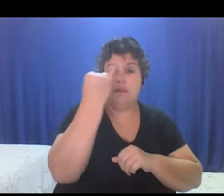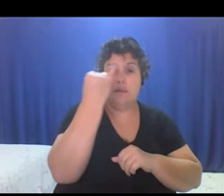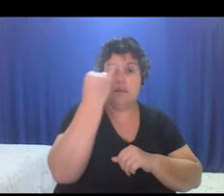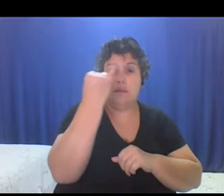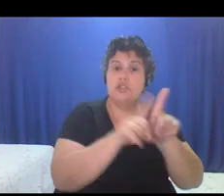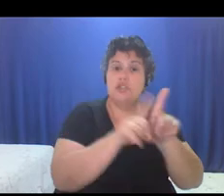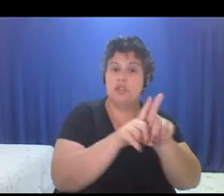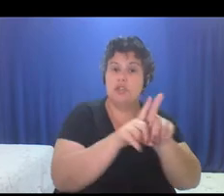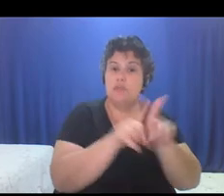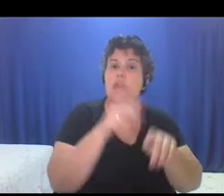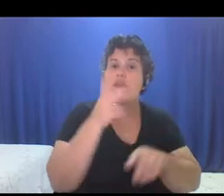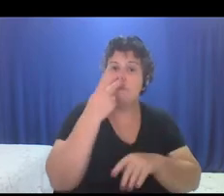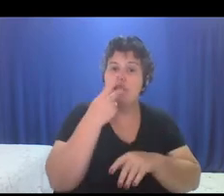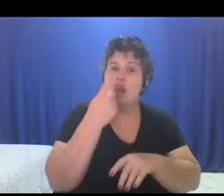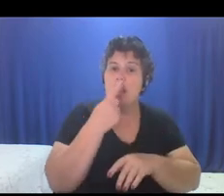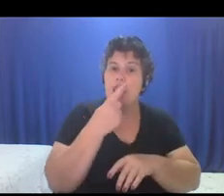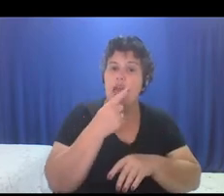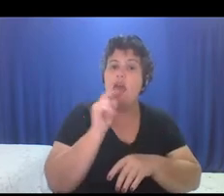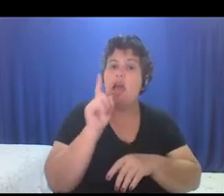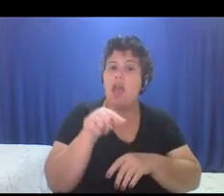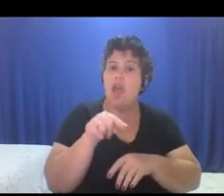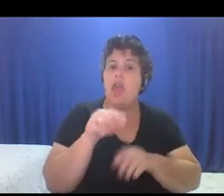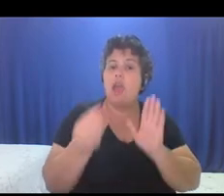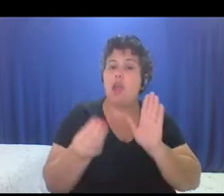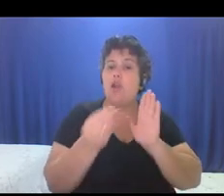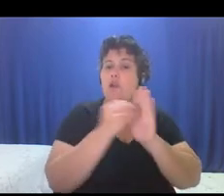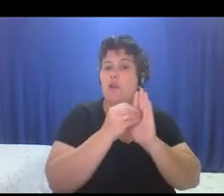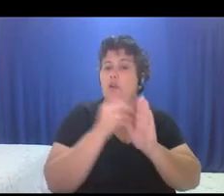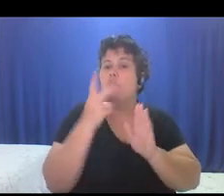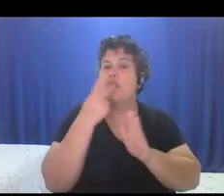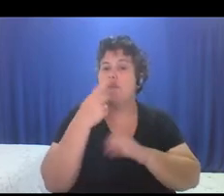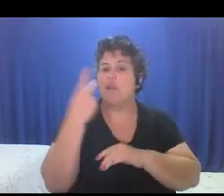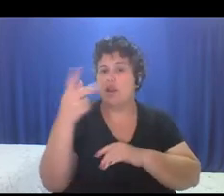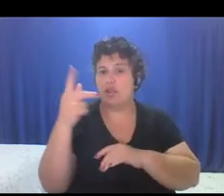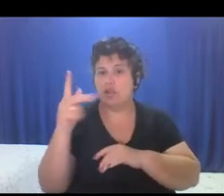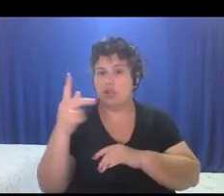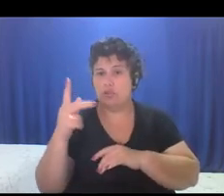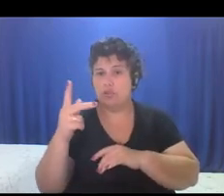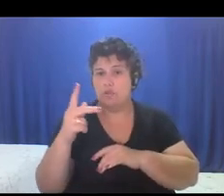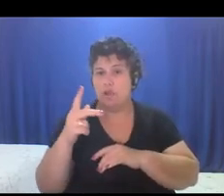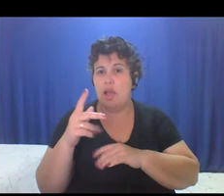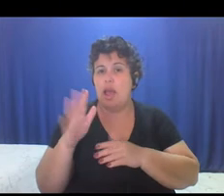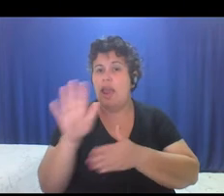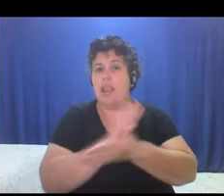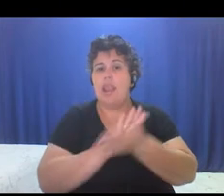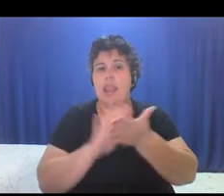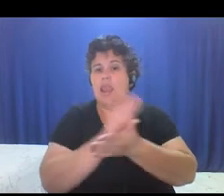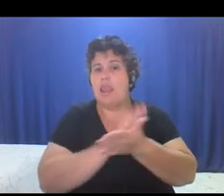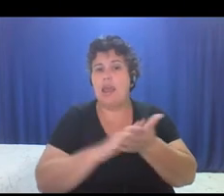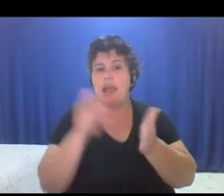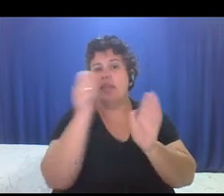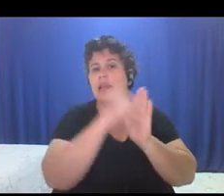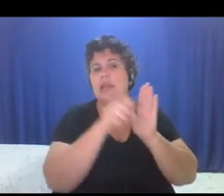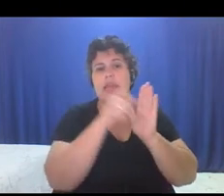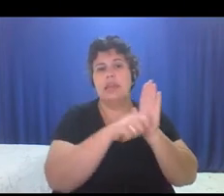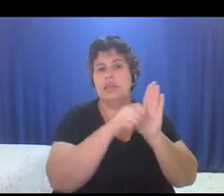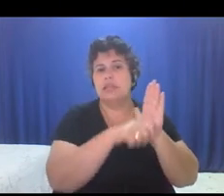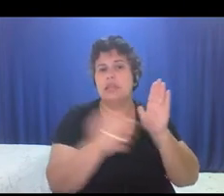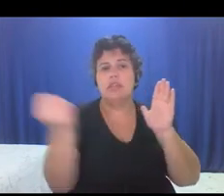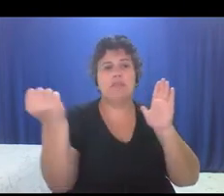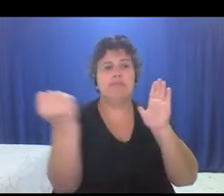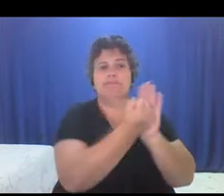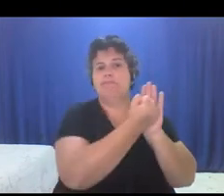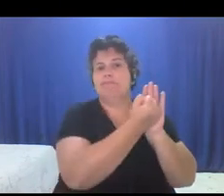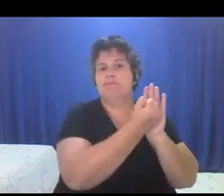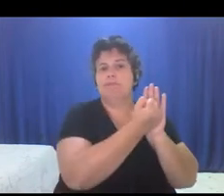também, Mari, que você até colocou aí em uma das suas falas, que nada aqui é escrito em pedra. Aqui